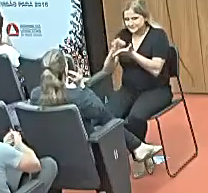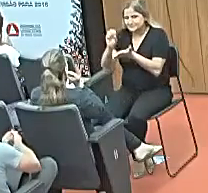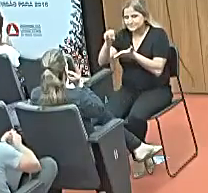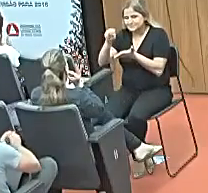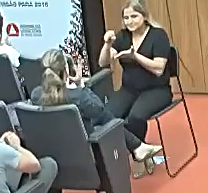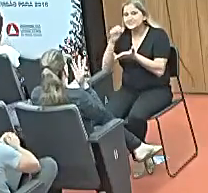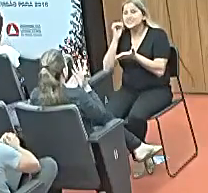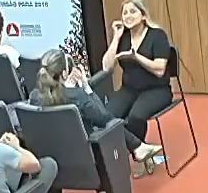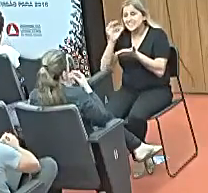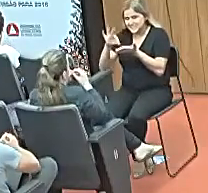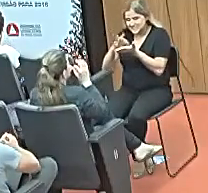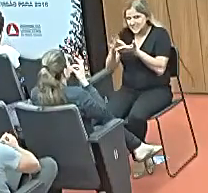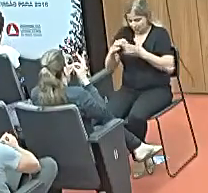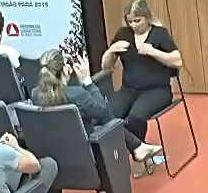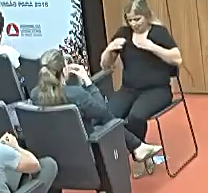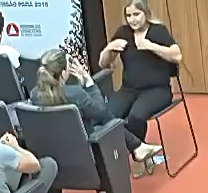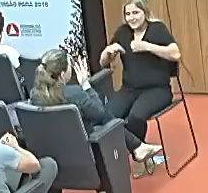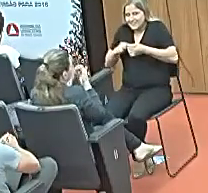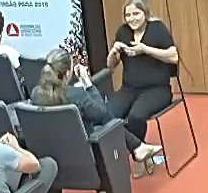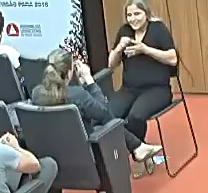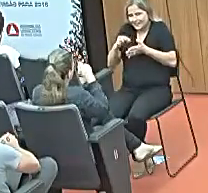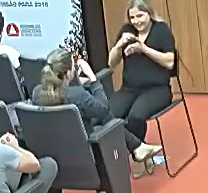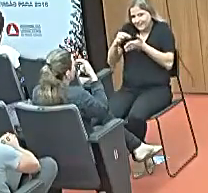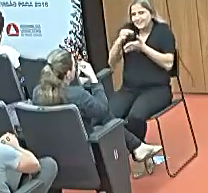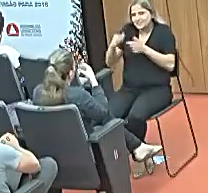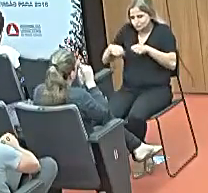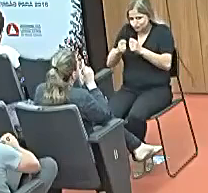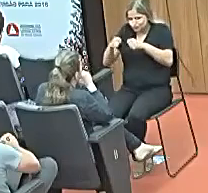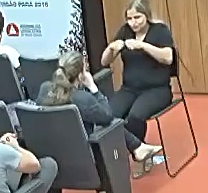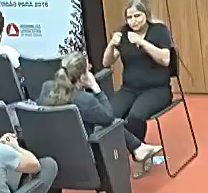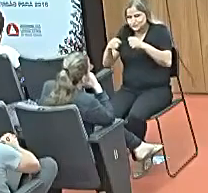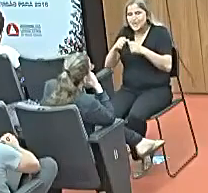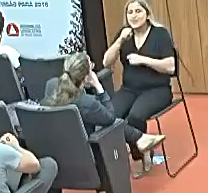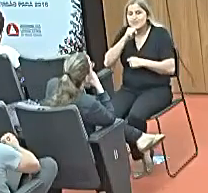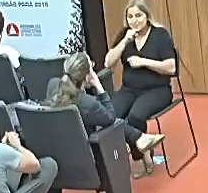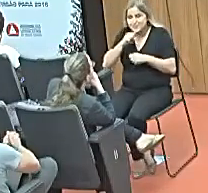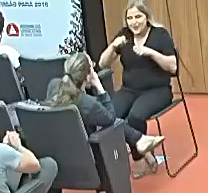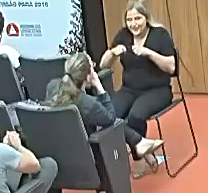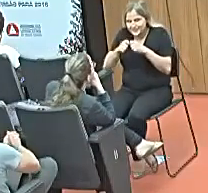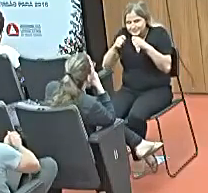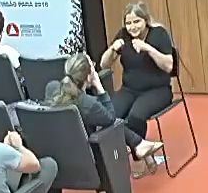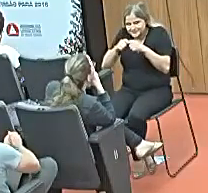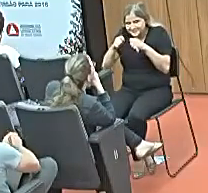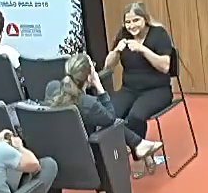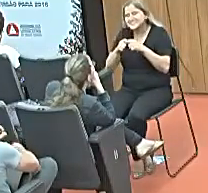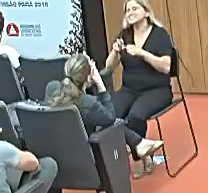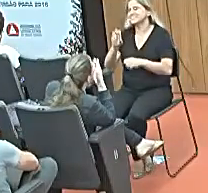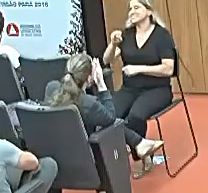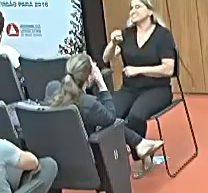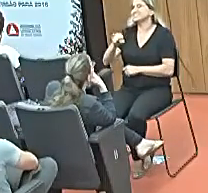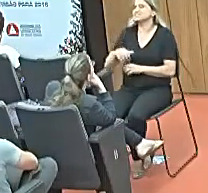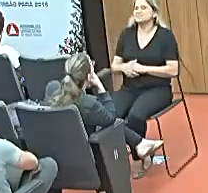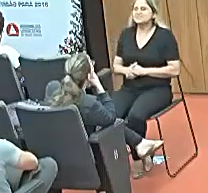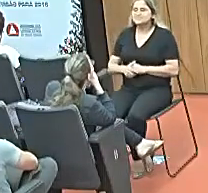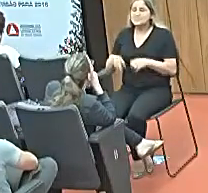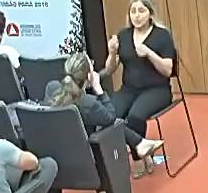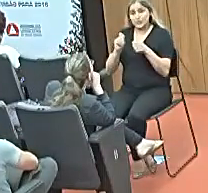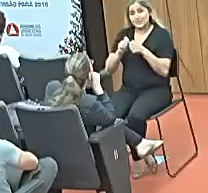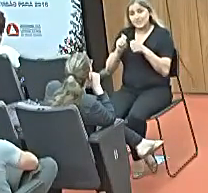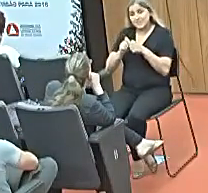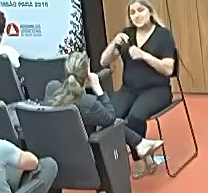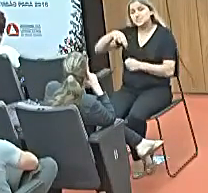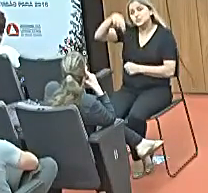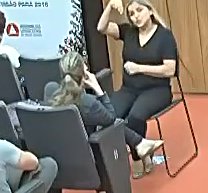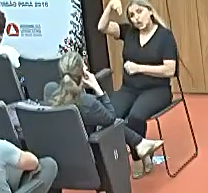artesanato é quem especial obviamente como ressalta anteriormente o que se produz no na região norte